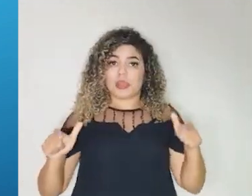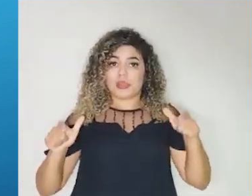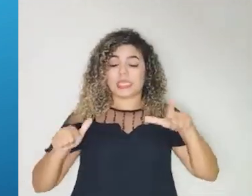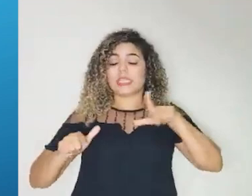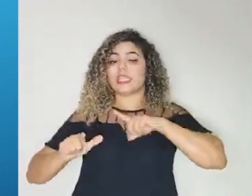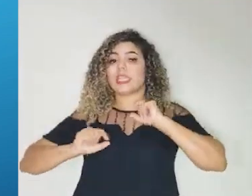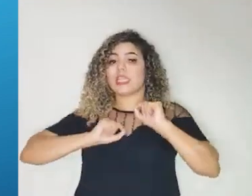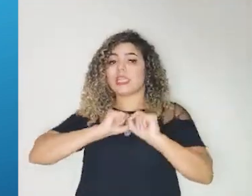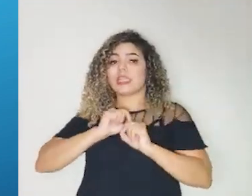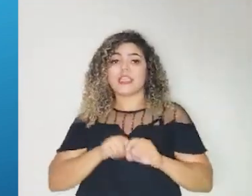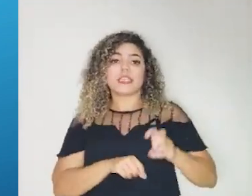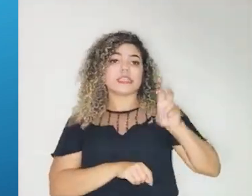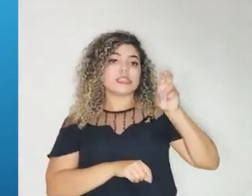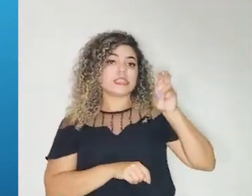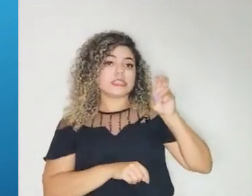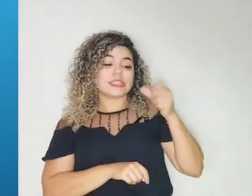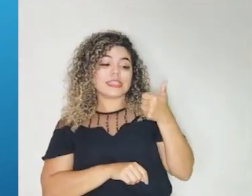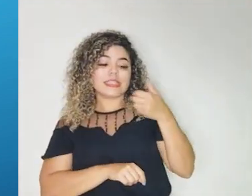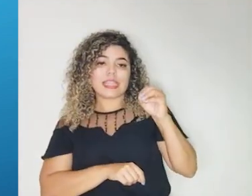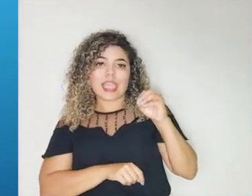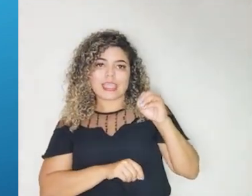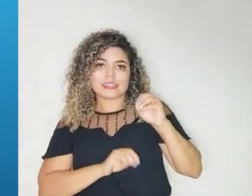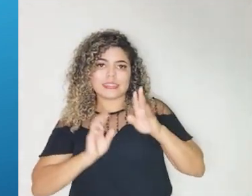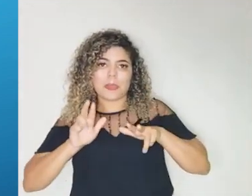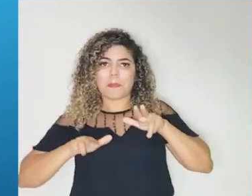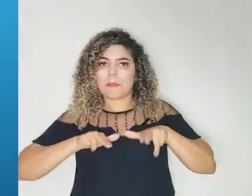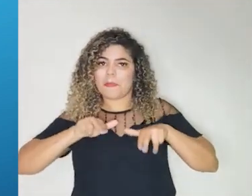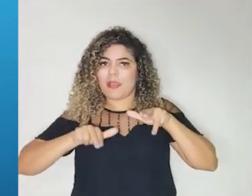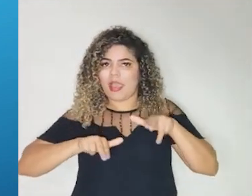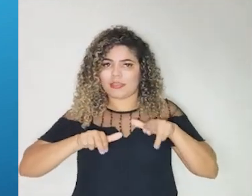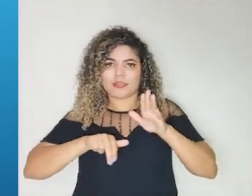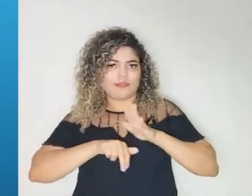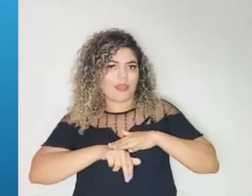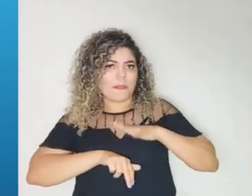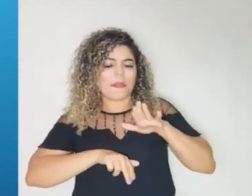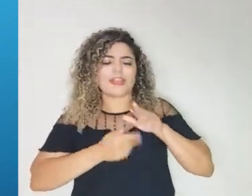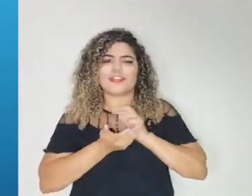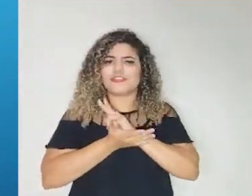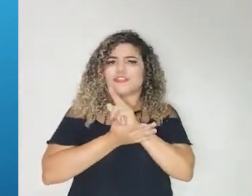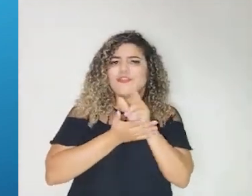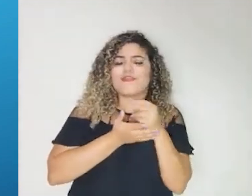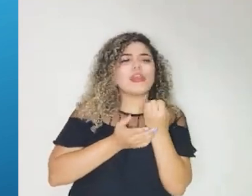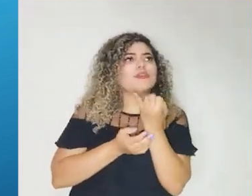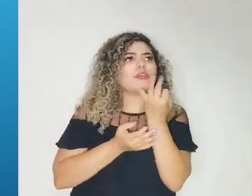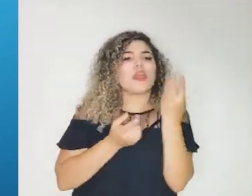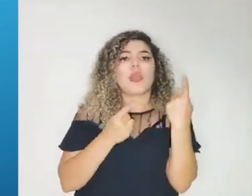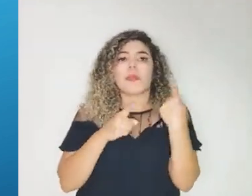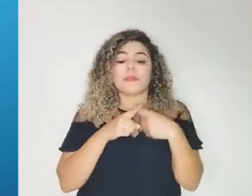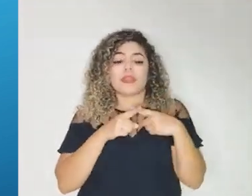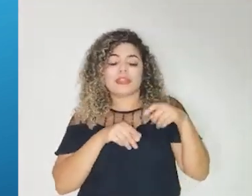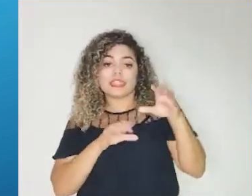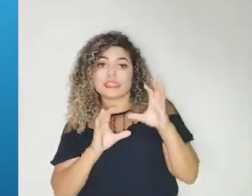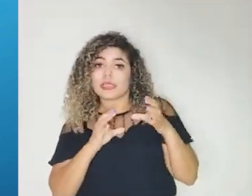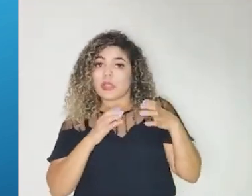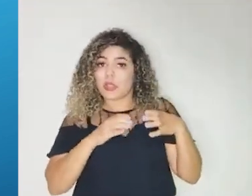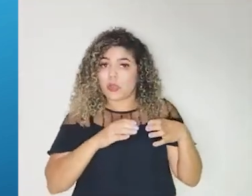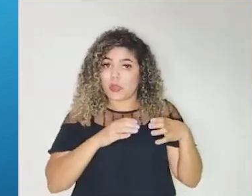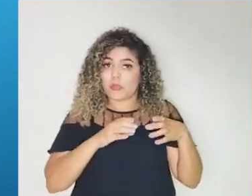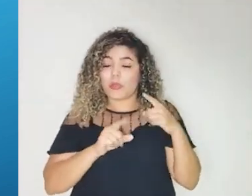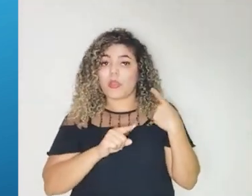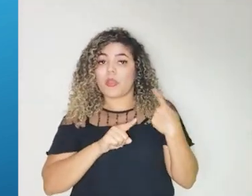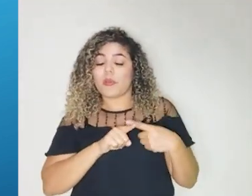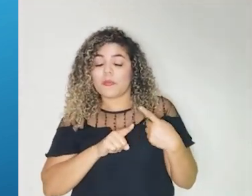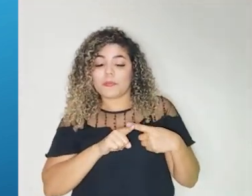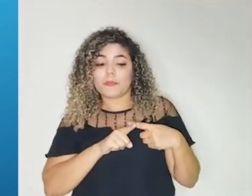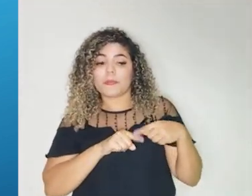possuem geralmente 5 pares de pata ou mais. Então é muito diversa a quantidade de patas desses representantes